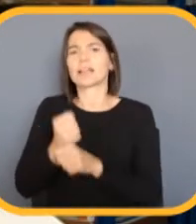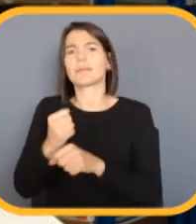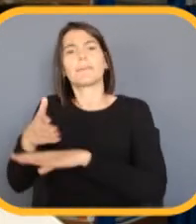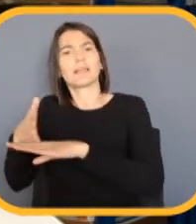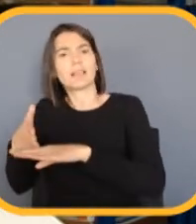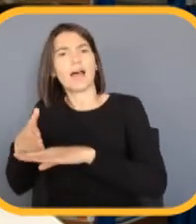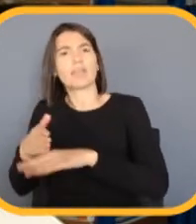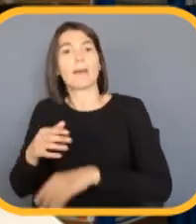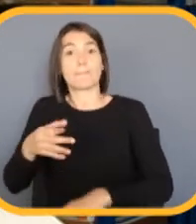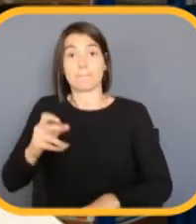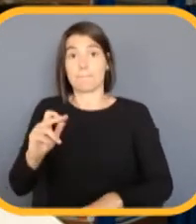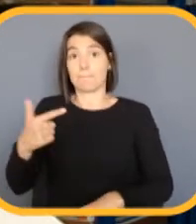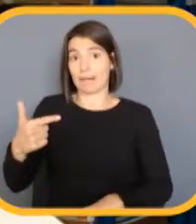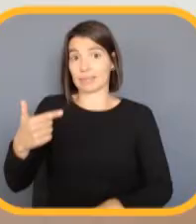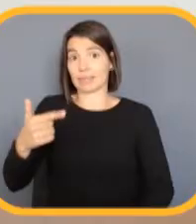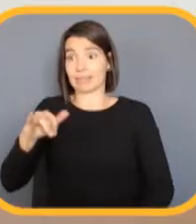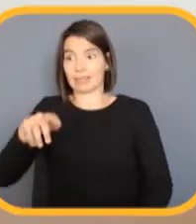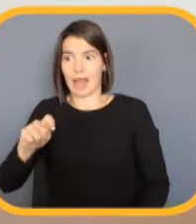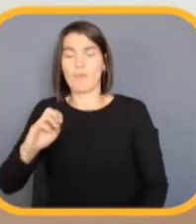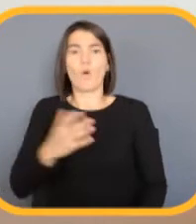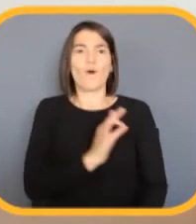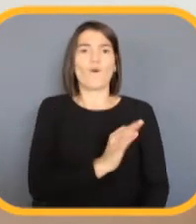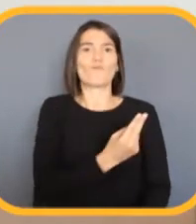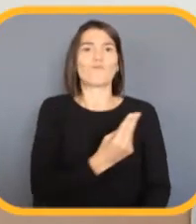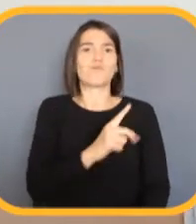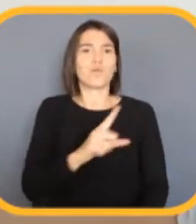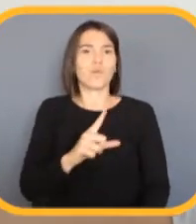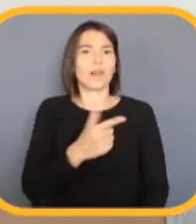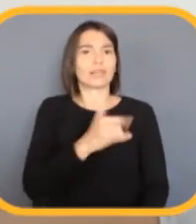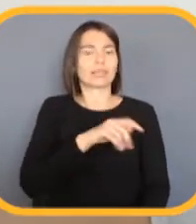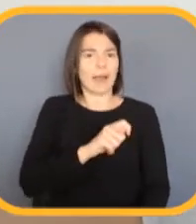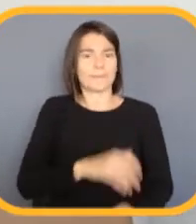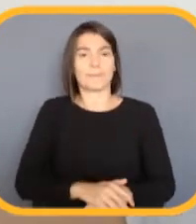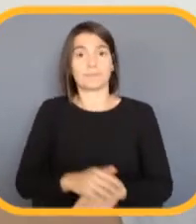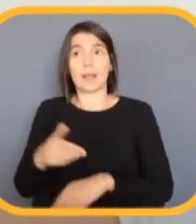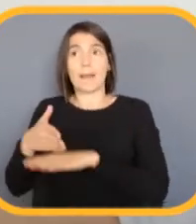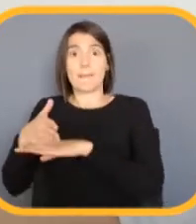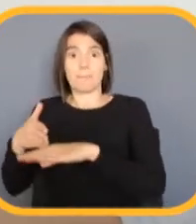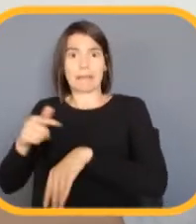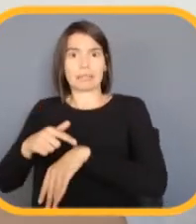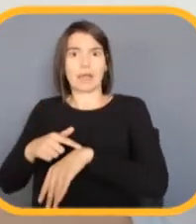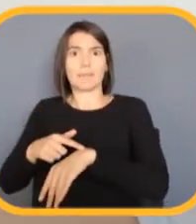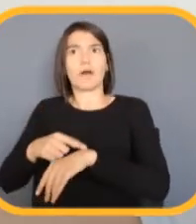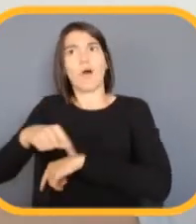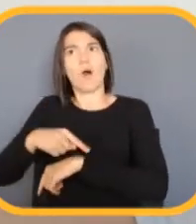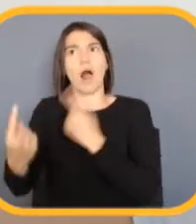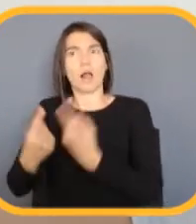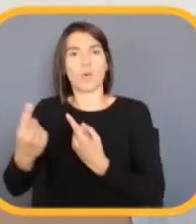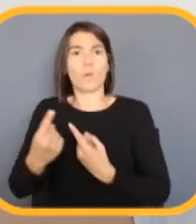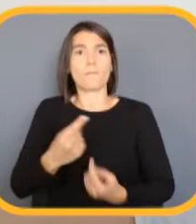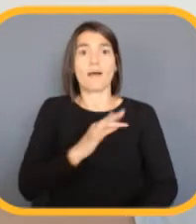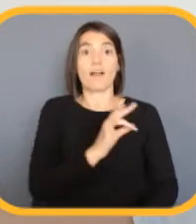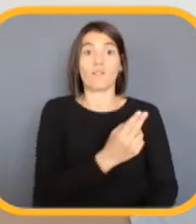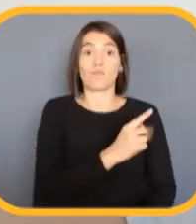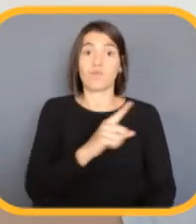entre part-time e full-time? Penso que o part-time são algumas horas do dia, não o dia inteiro. Full-time